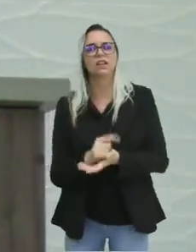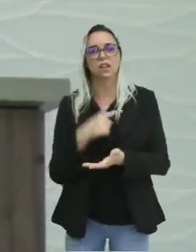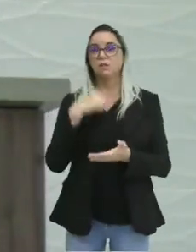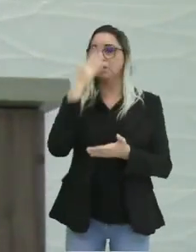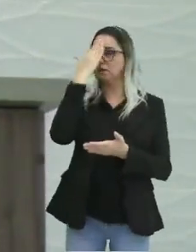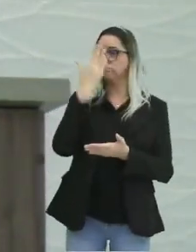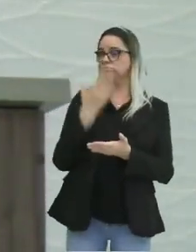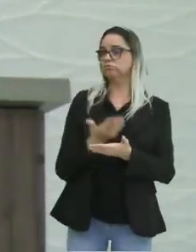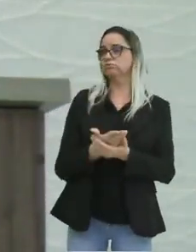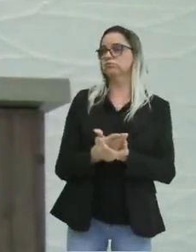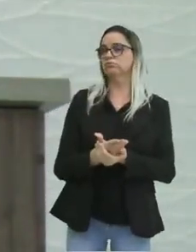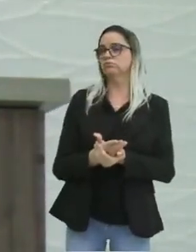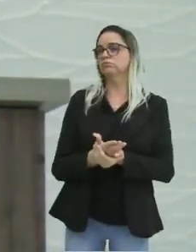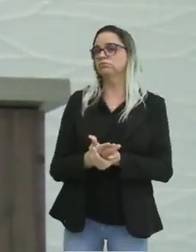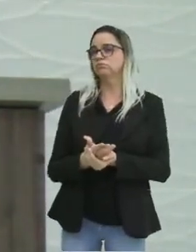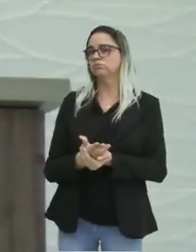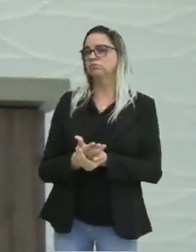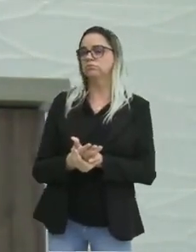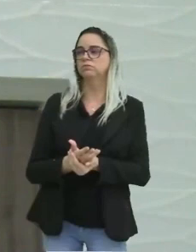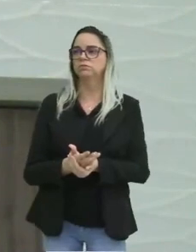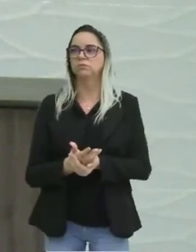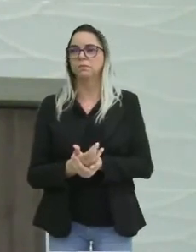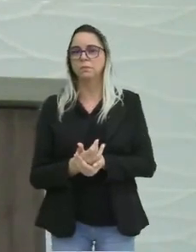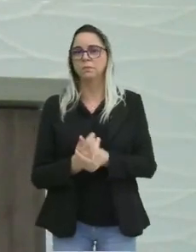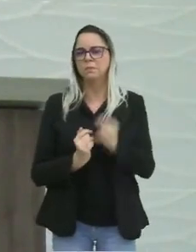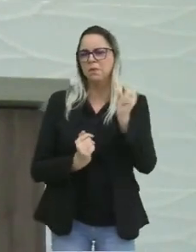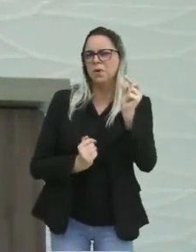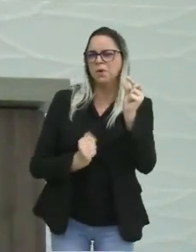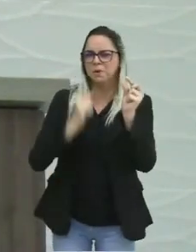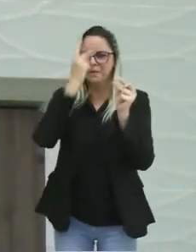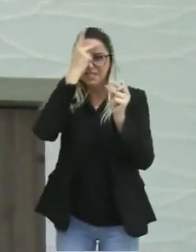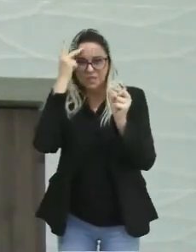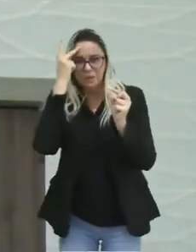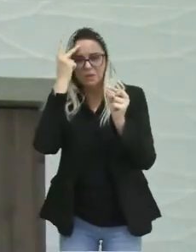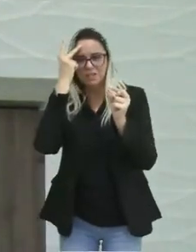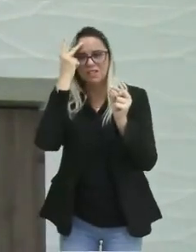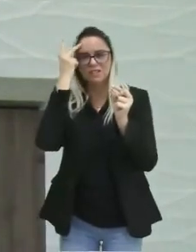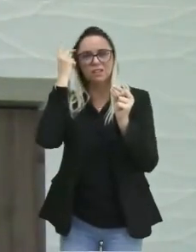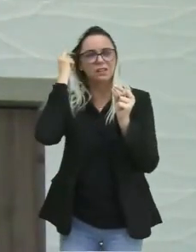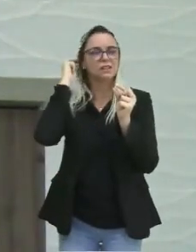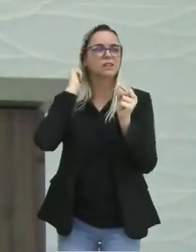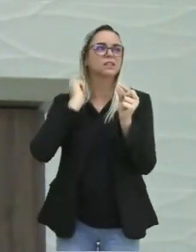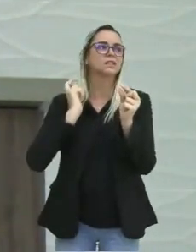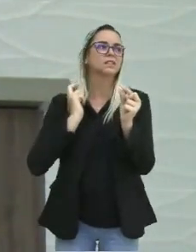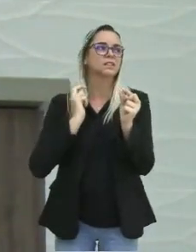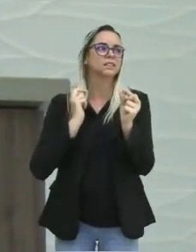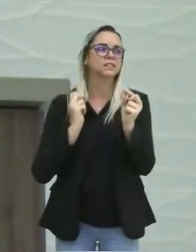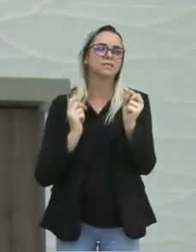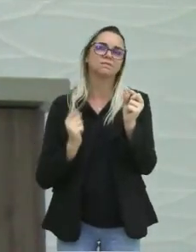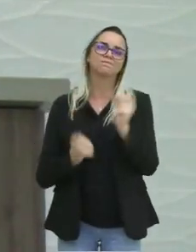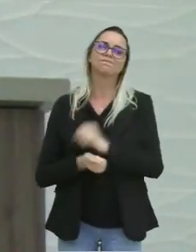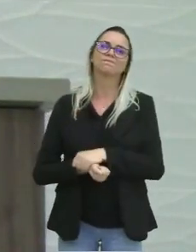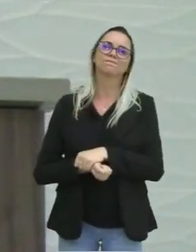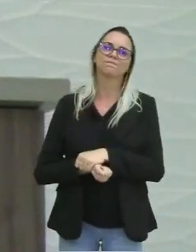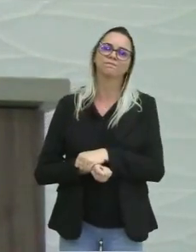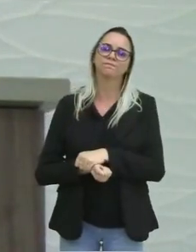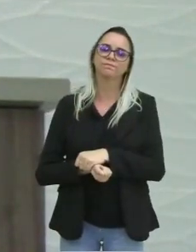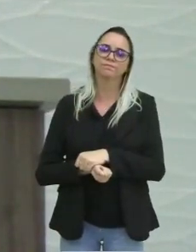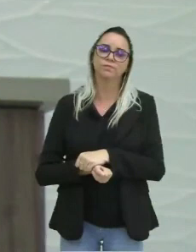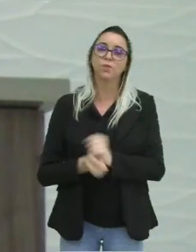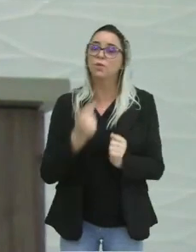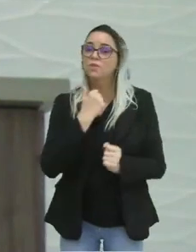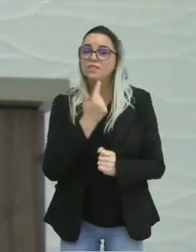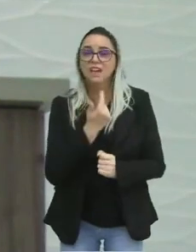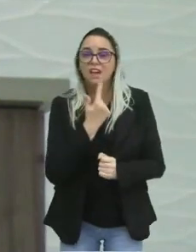que, como tem muita demanda e poucas pessoas nessa área para desentupir esgoto, não está dando para atender a demanda. Então,